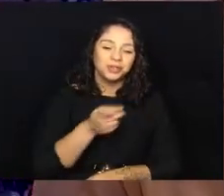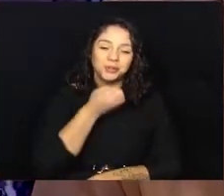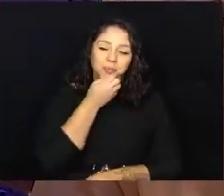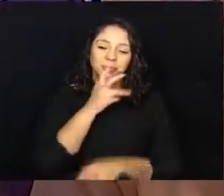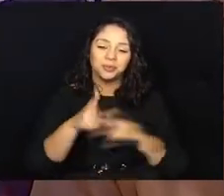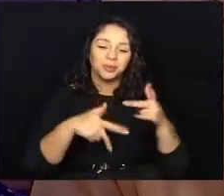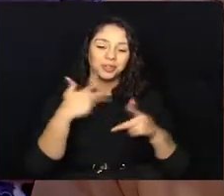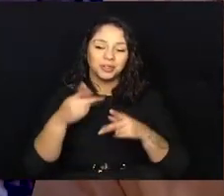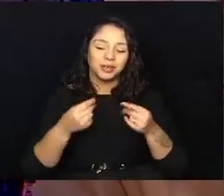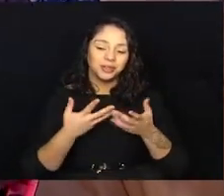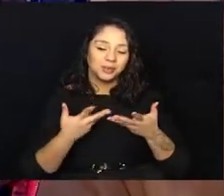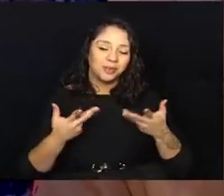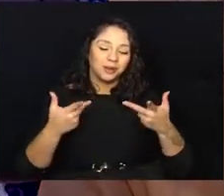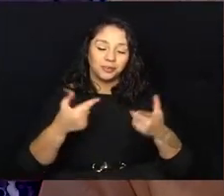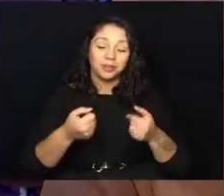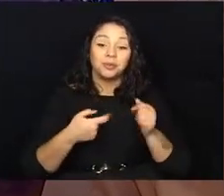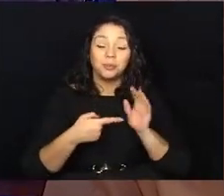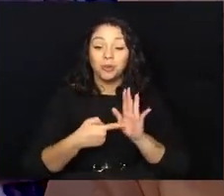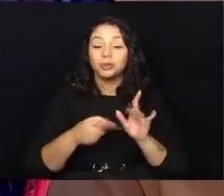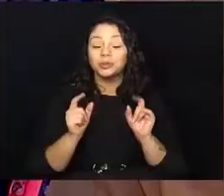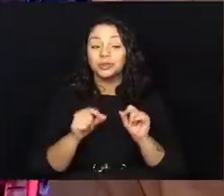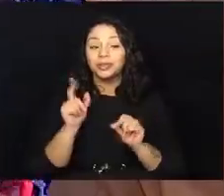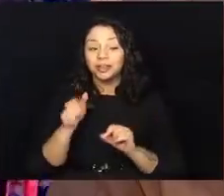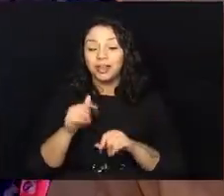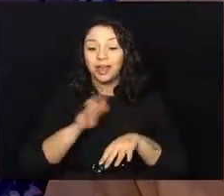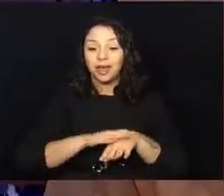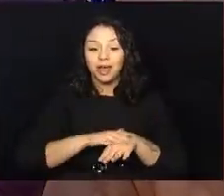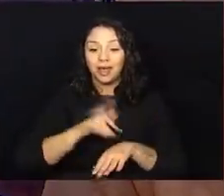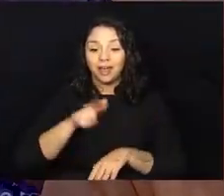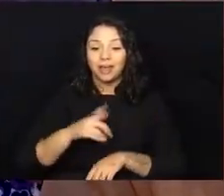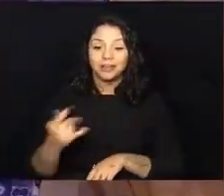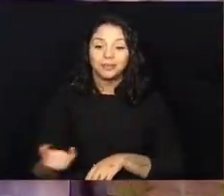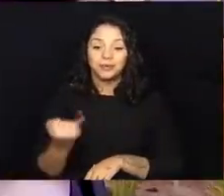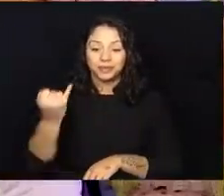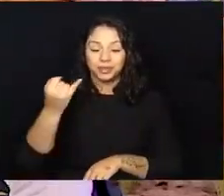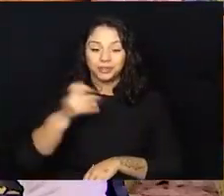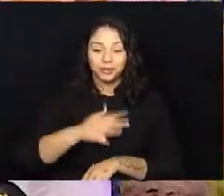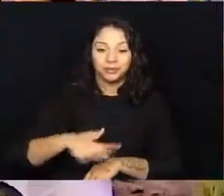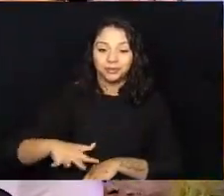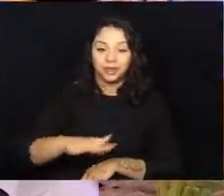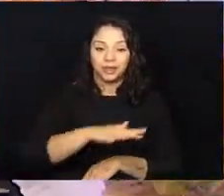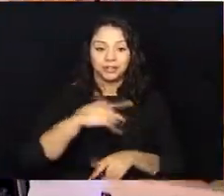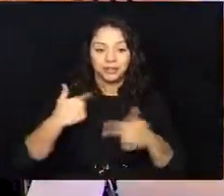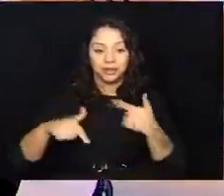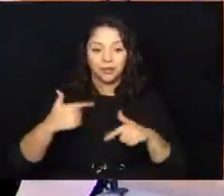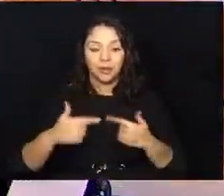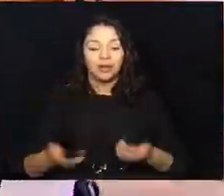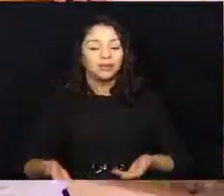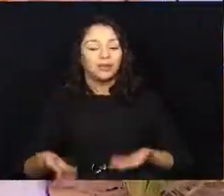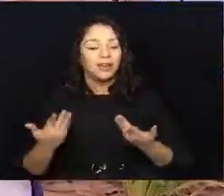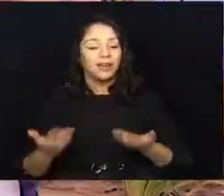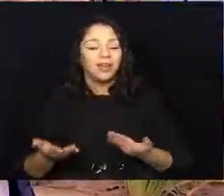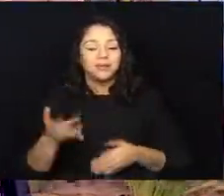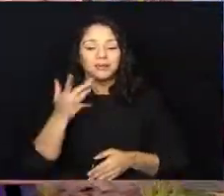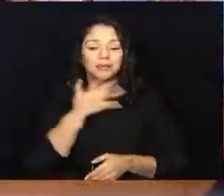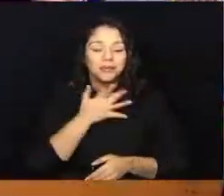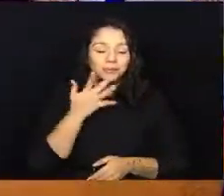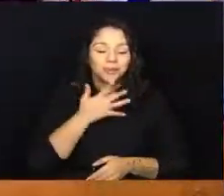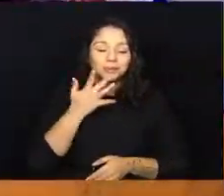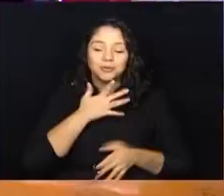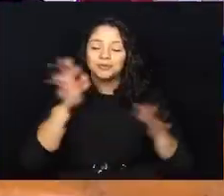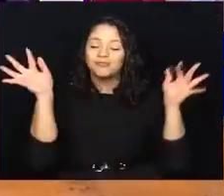feliz. Foi um presente maravilhoso. Então isso demonstra que essa ação é importante. O ambiente de trabalho fica mais